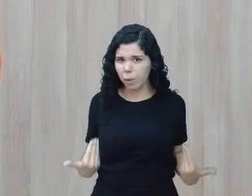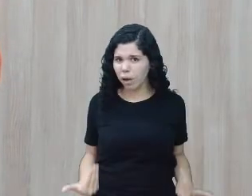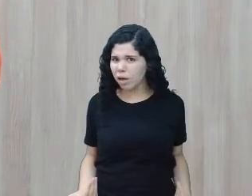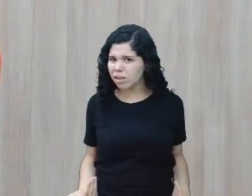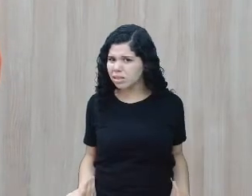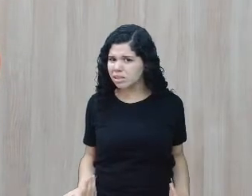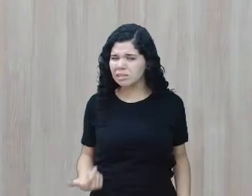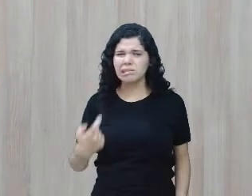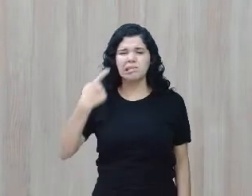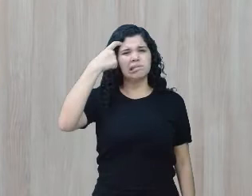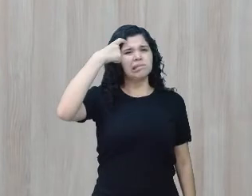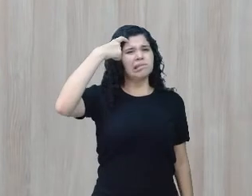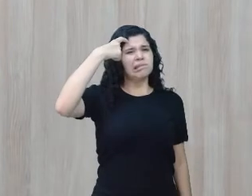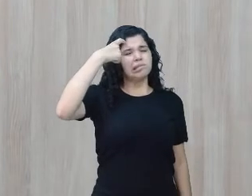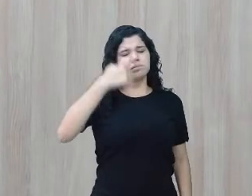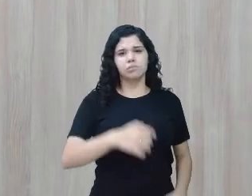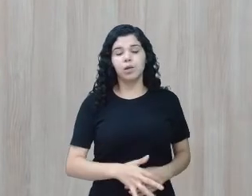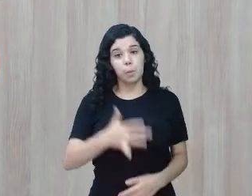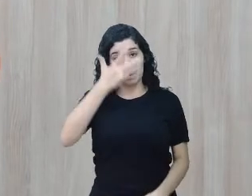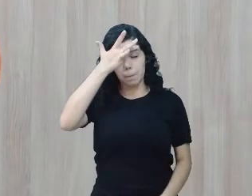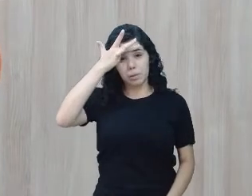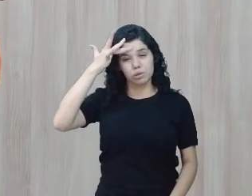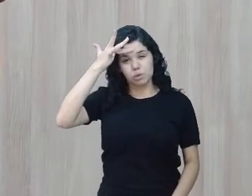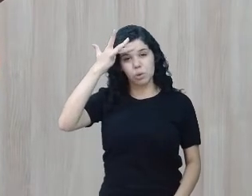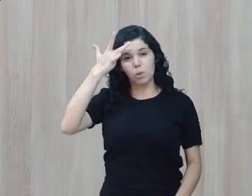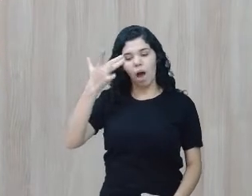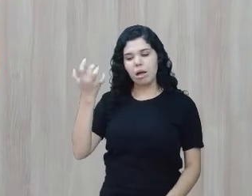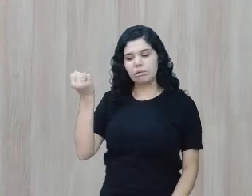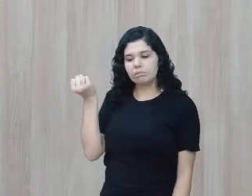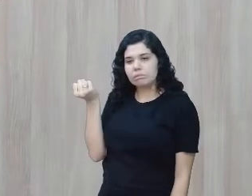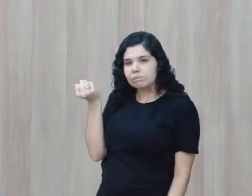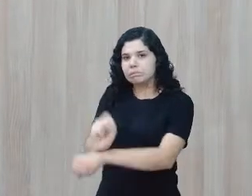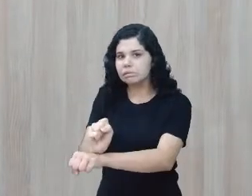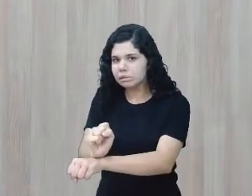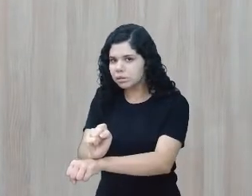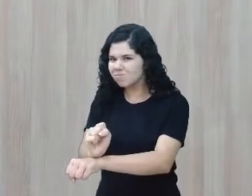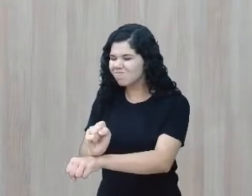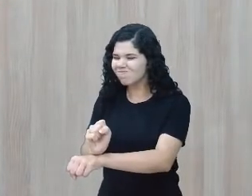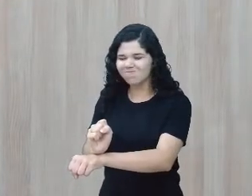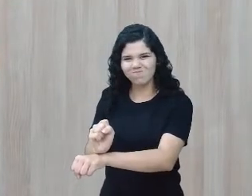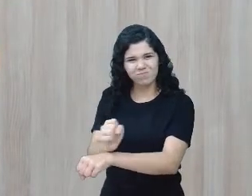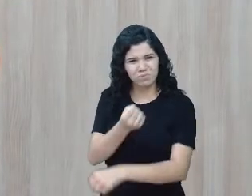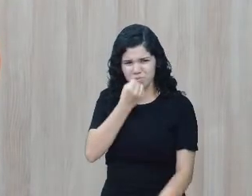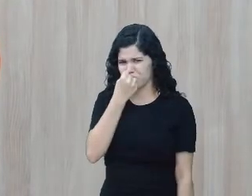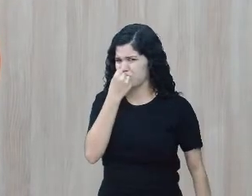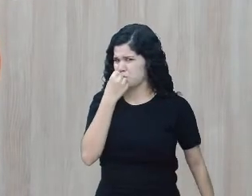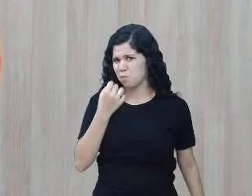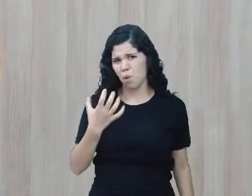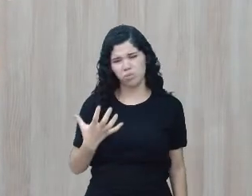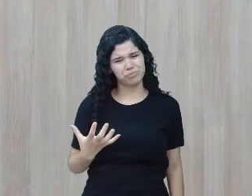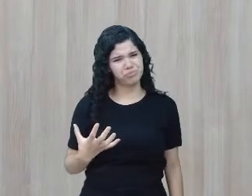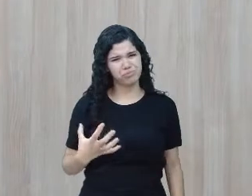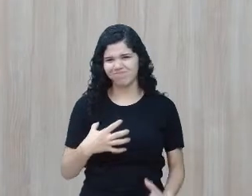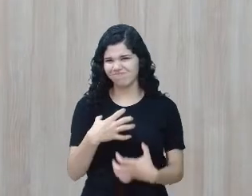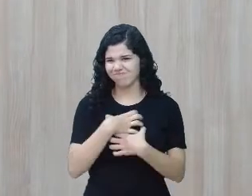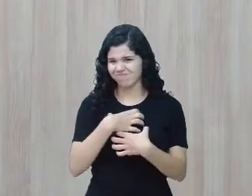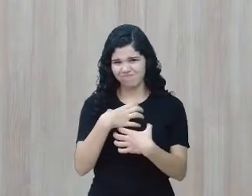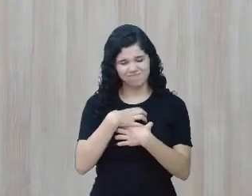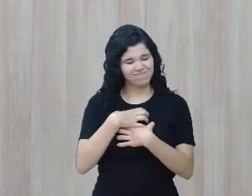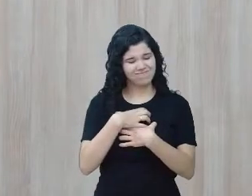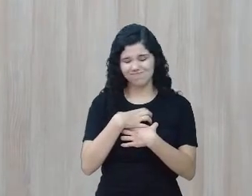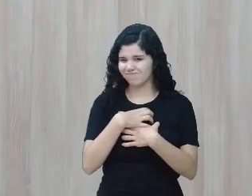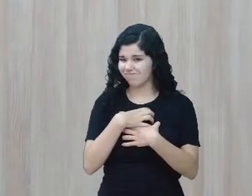que faz a gente pensar. Uma pessoa que vive em estado de escravidão não é uma coisa boa e não é um sentimento que a gente deve